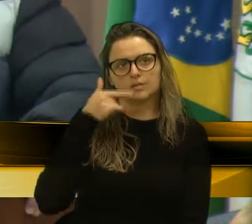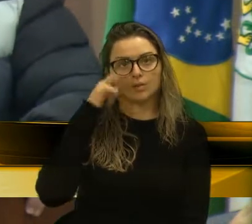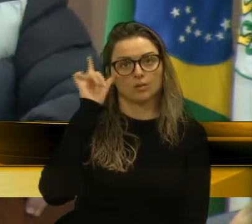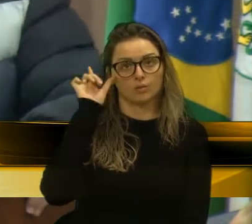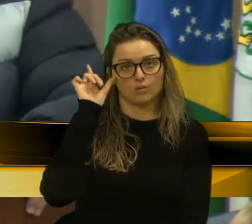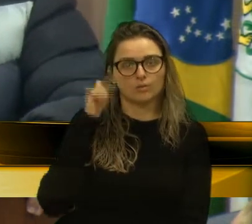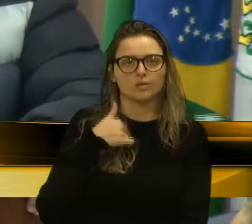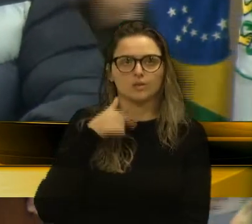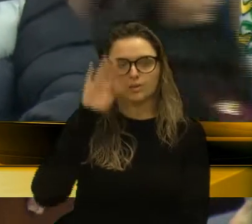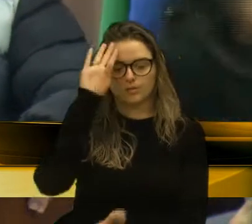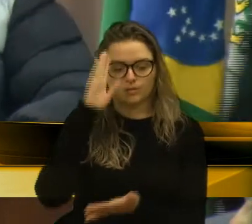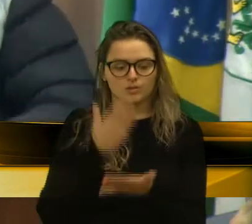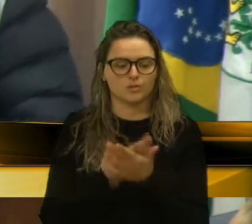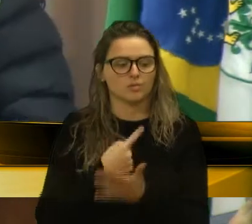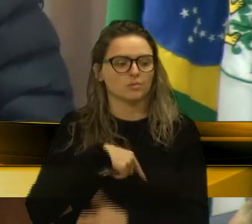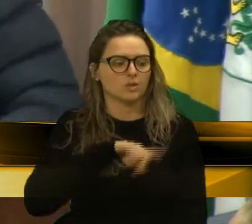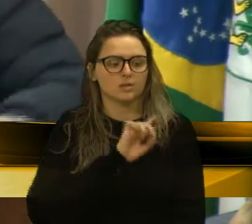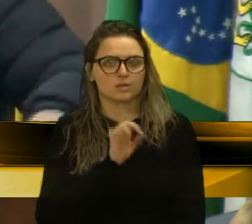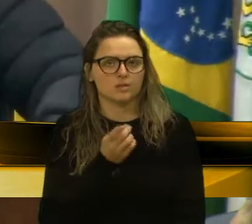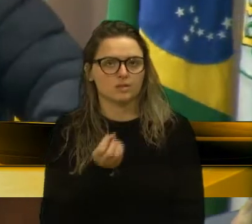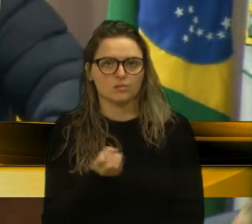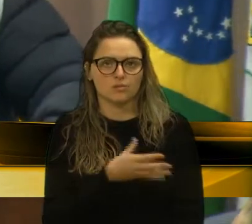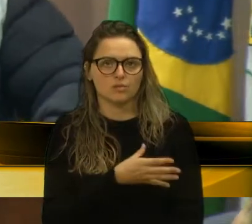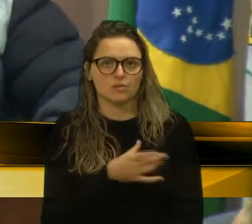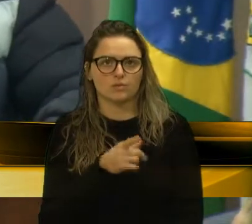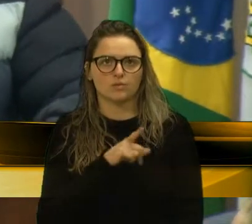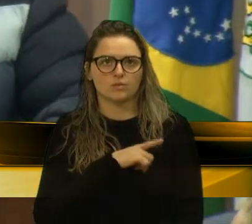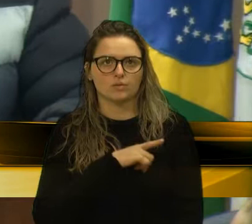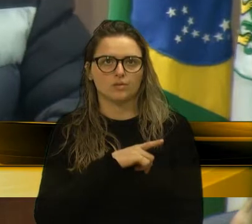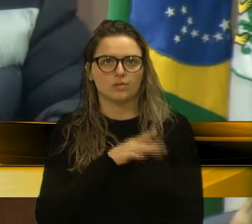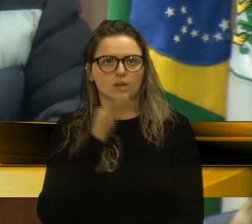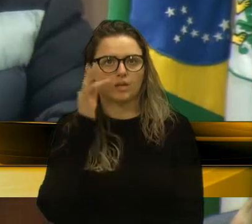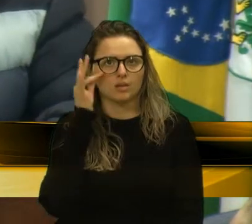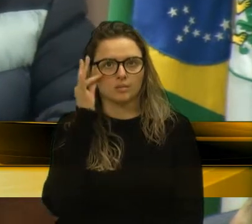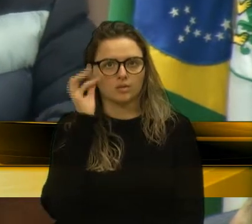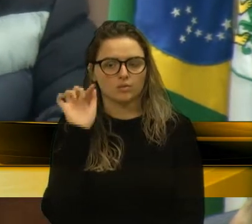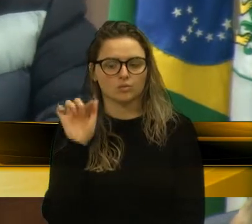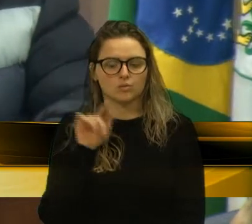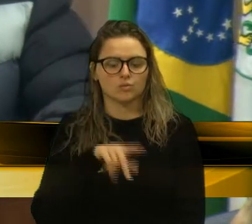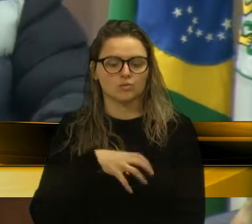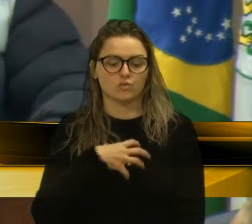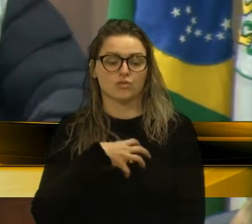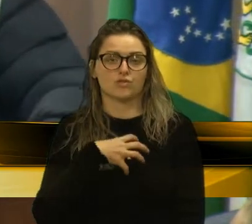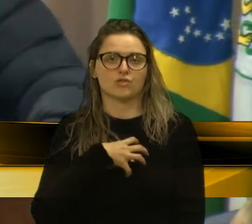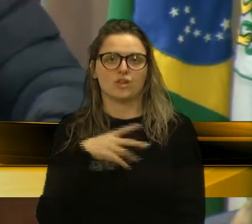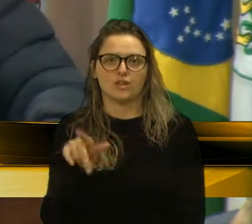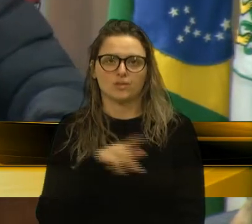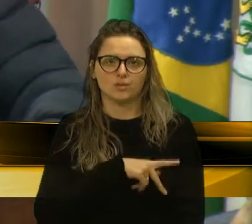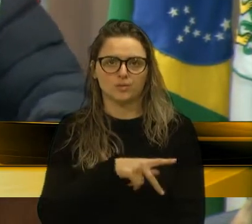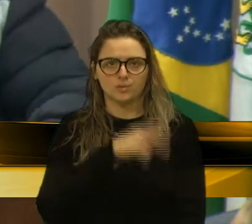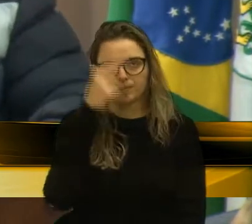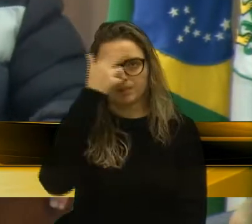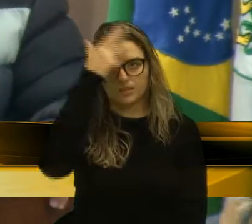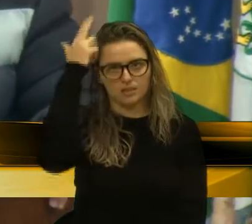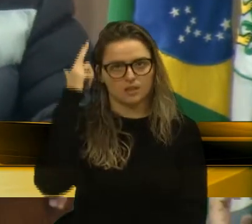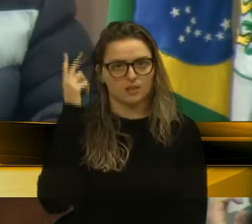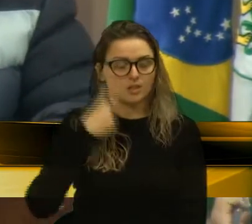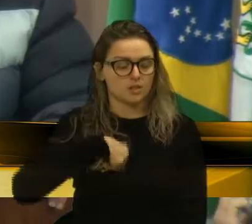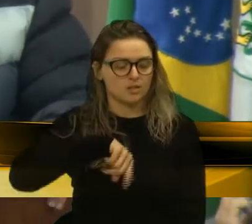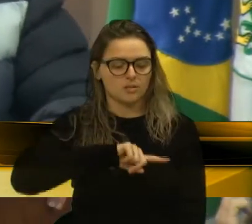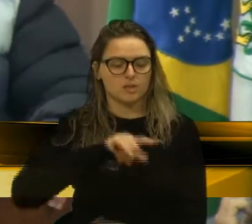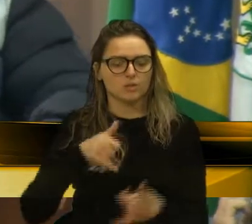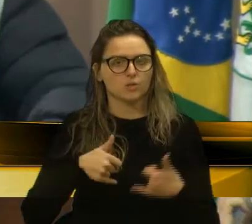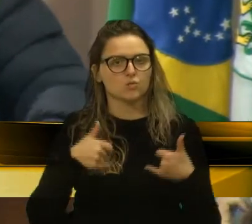que para nós não foi nenhuma novidade a presença da forma que o presidente se portou na casa. Foi para nós